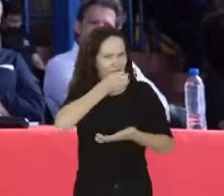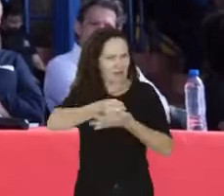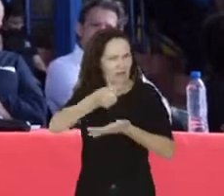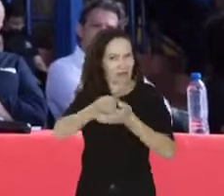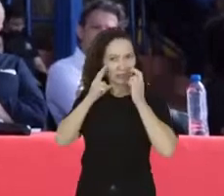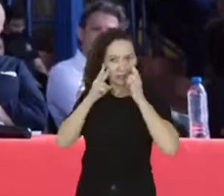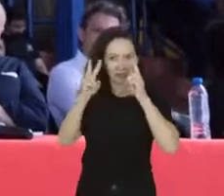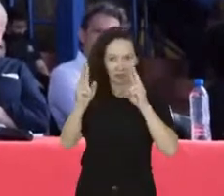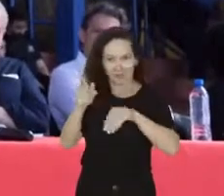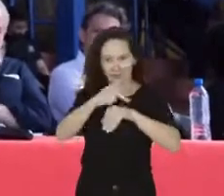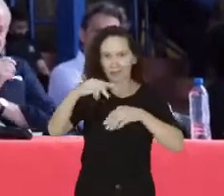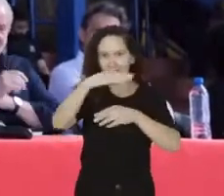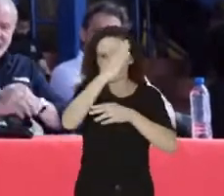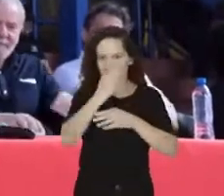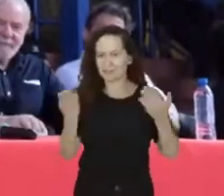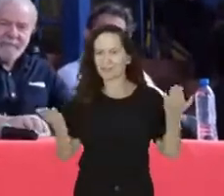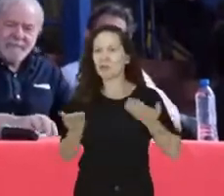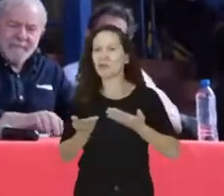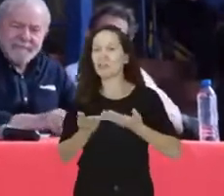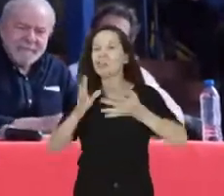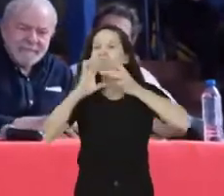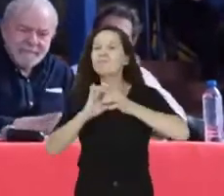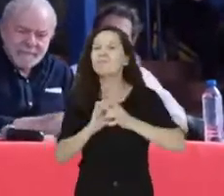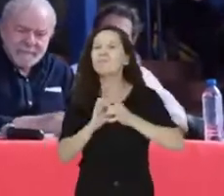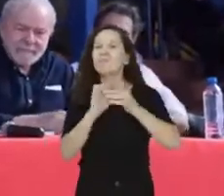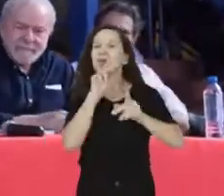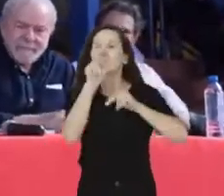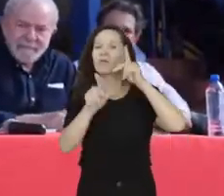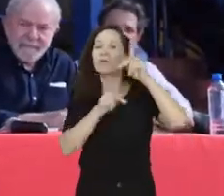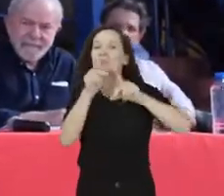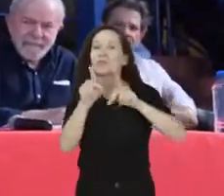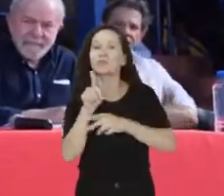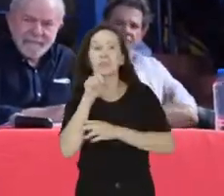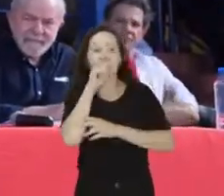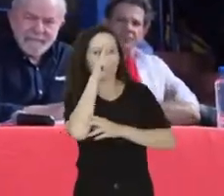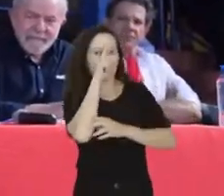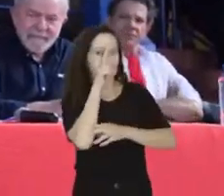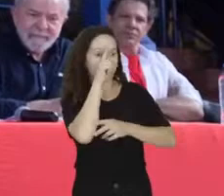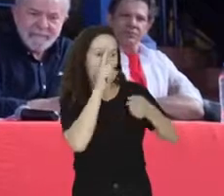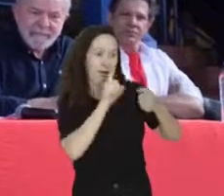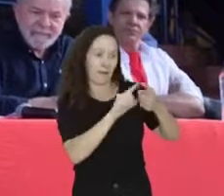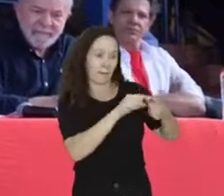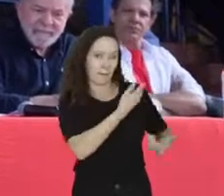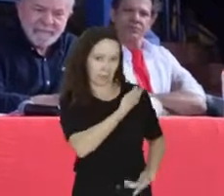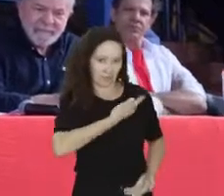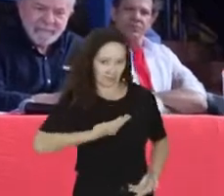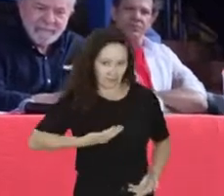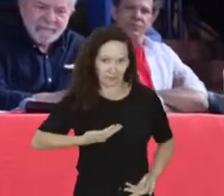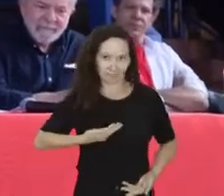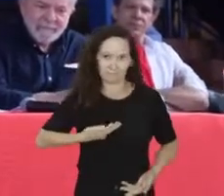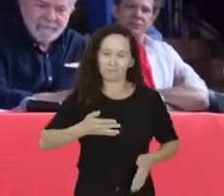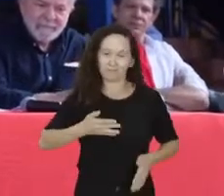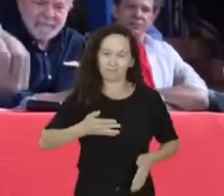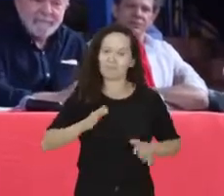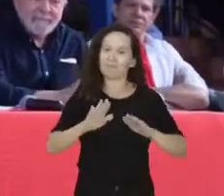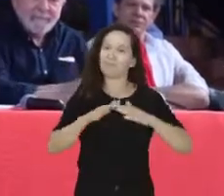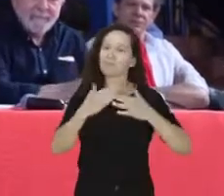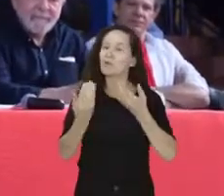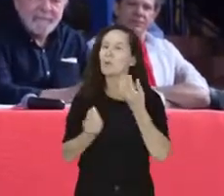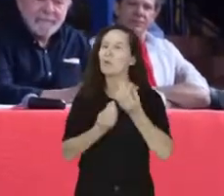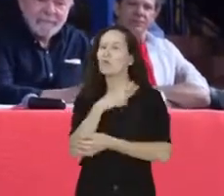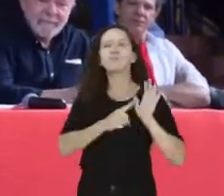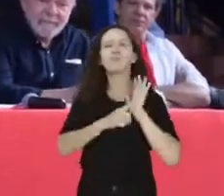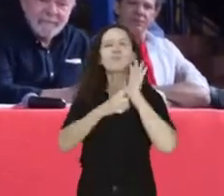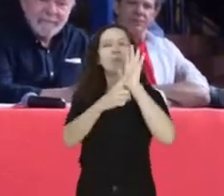hoje, a liberdade do povo é um perigo. Então, como que a gente pode mostrar aos